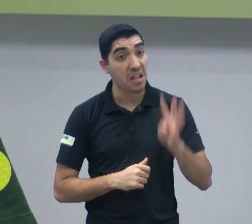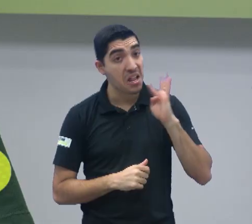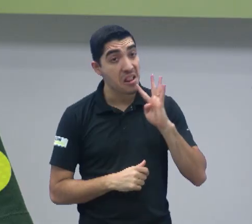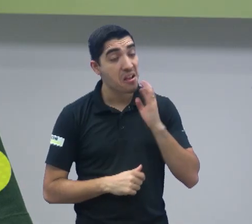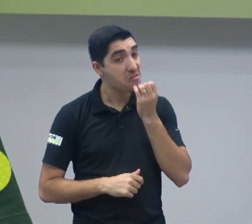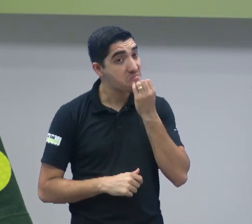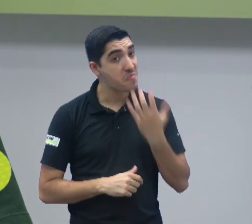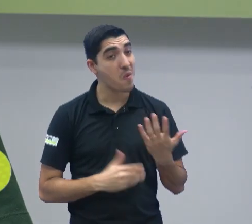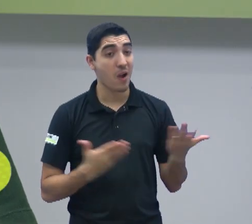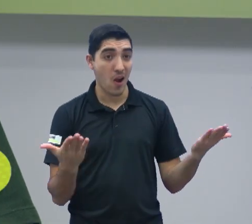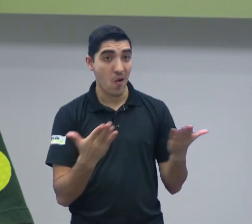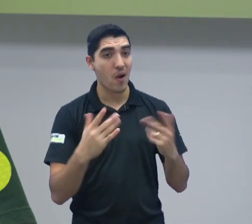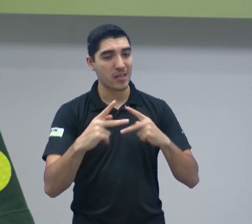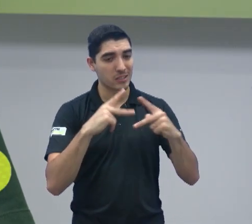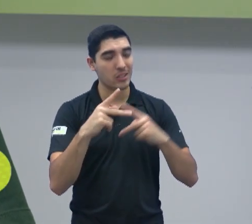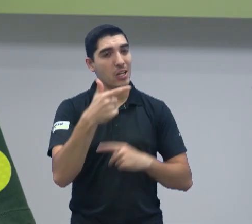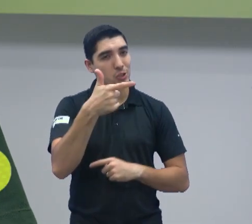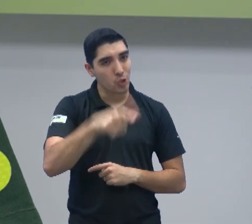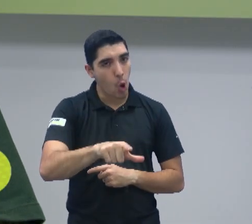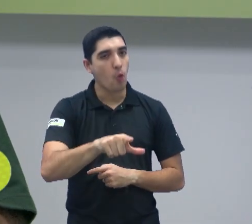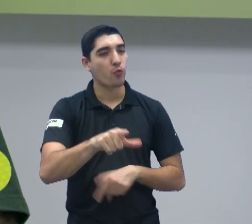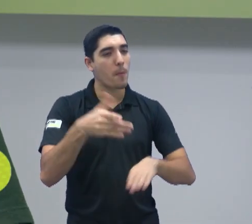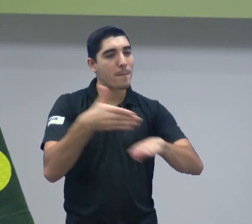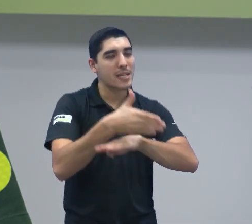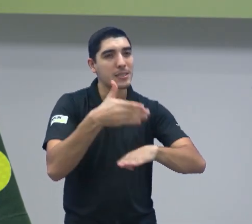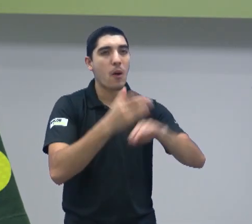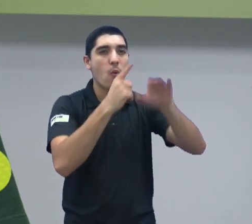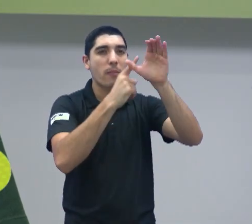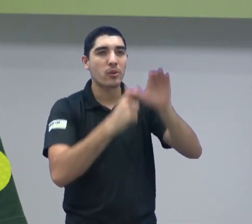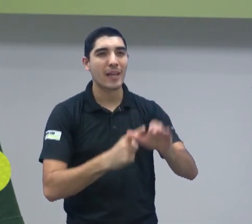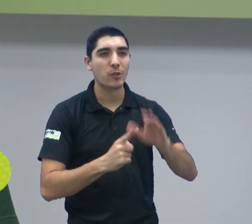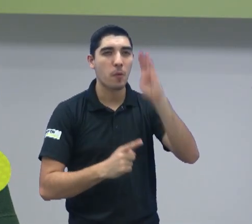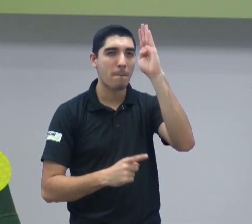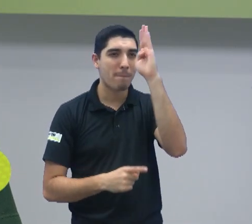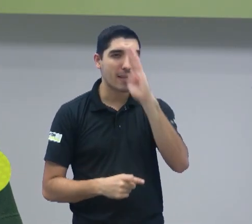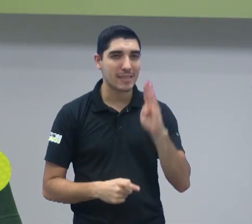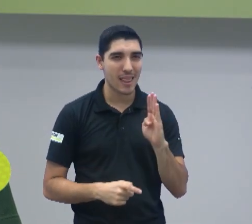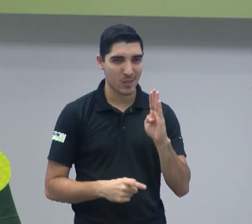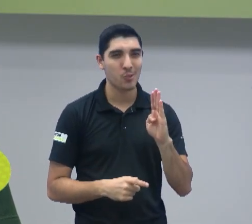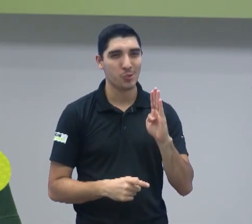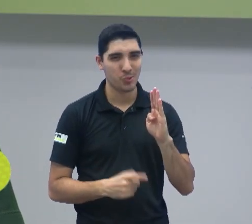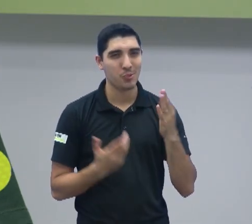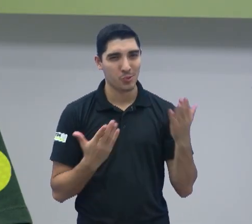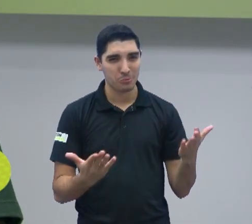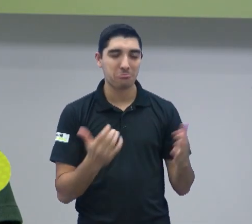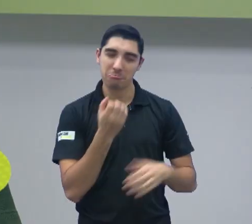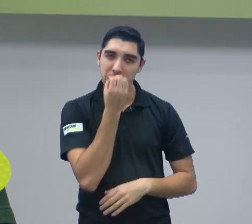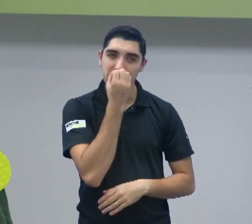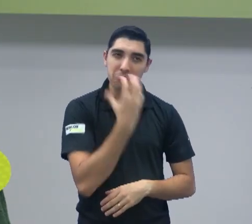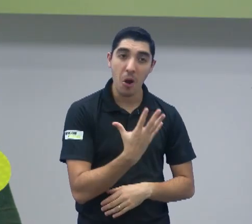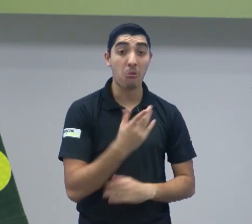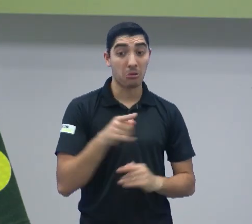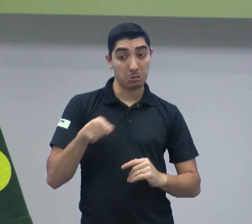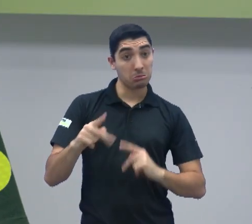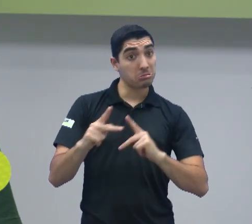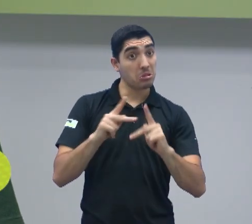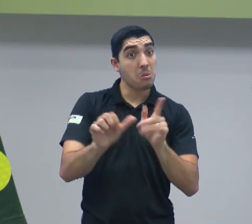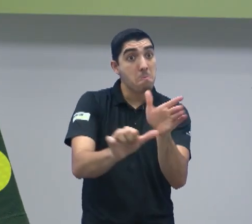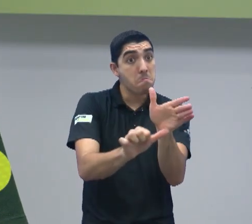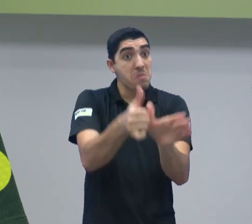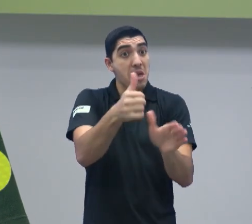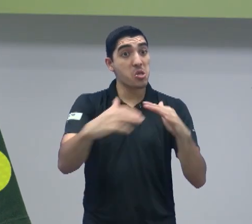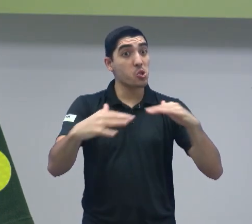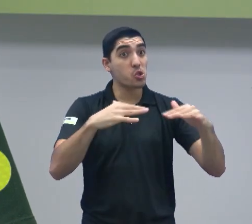mais uma vez fazendo parte da abertura da competição, né? Então acaba sendo até um prestígio também para a